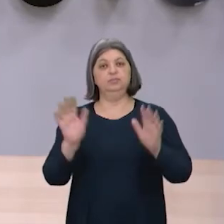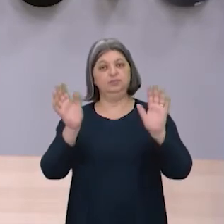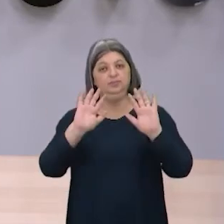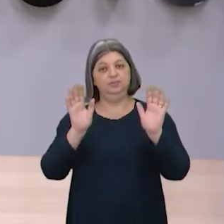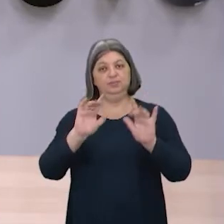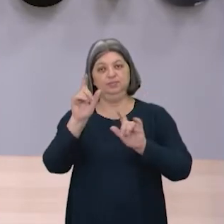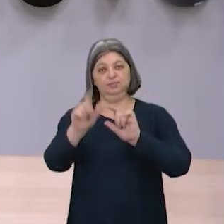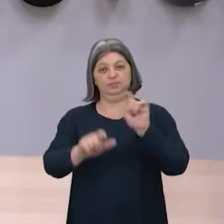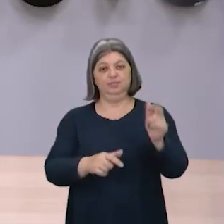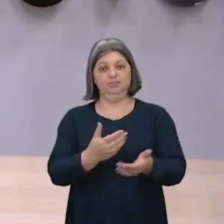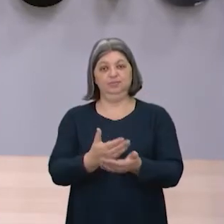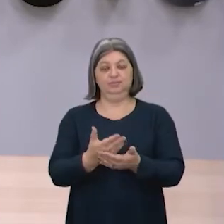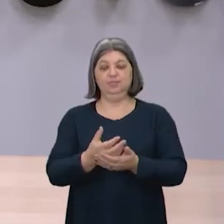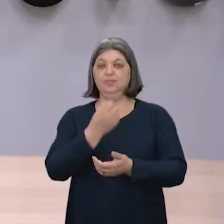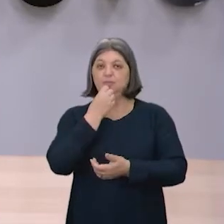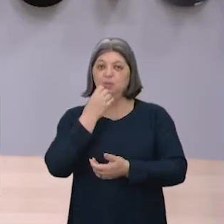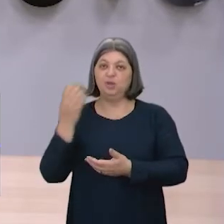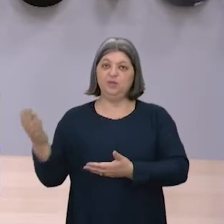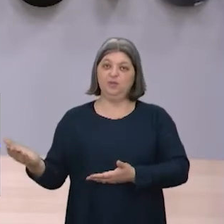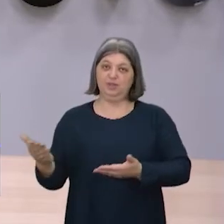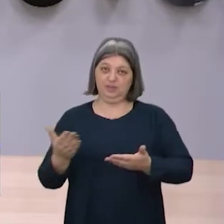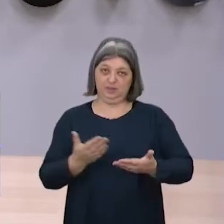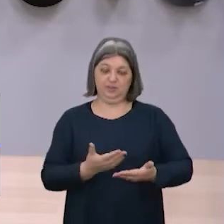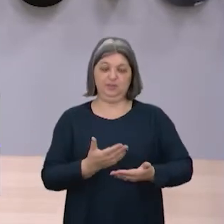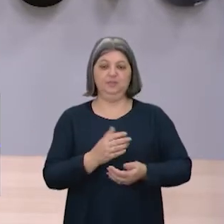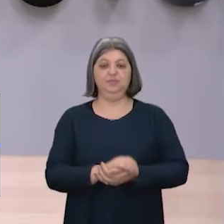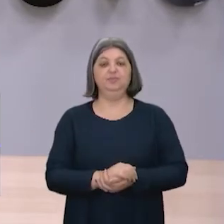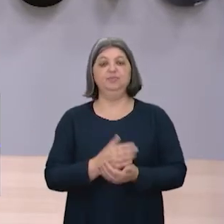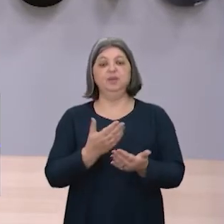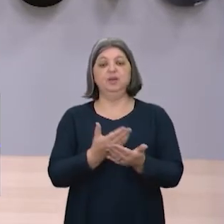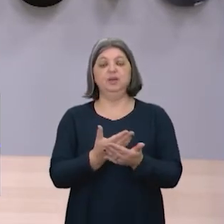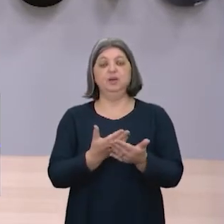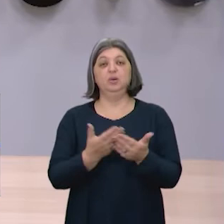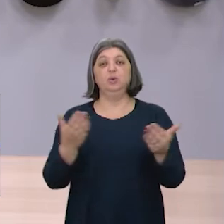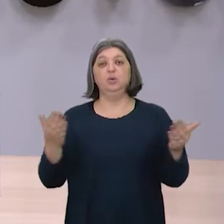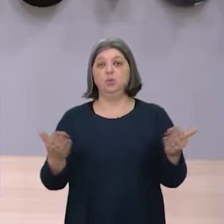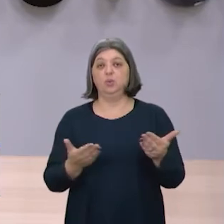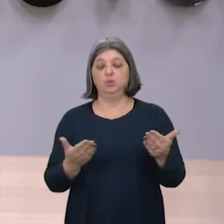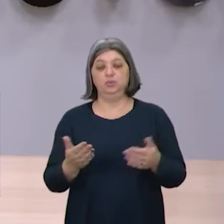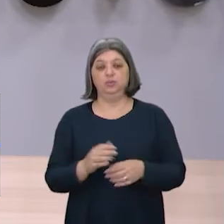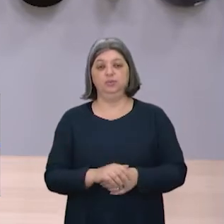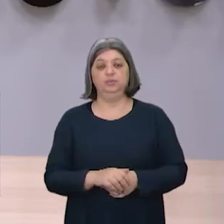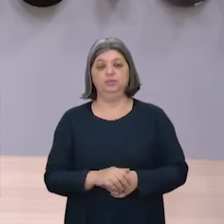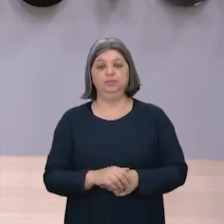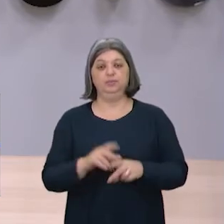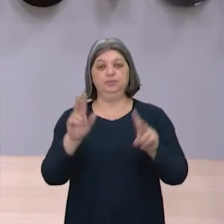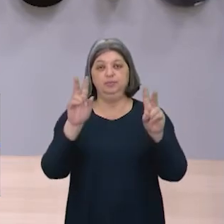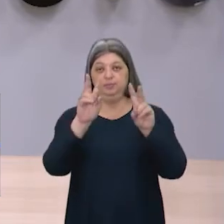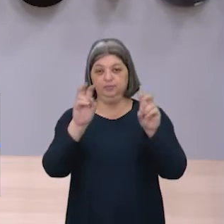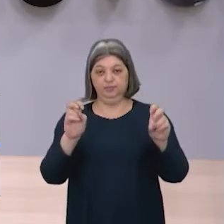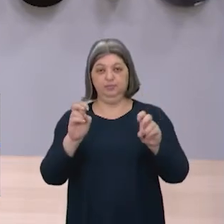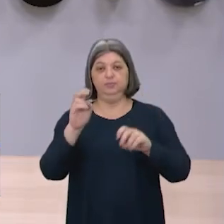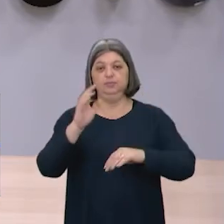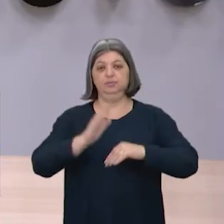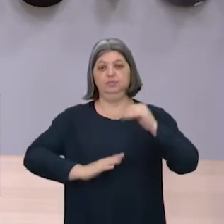Olá, estudantes! Sejam muito bem-vindos à aula de hoje do nosso componente de